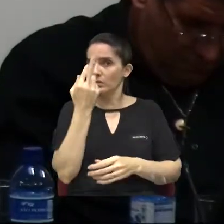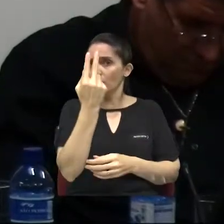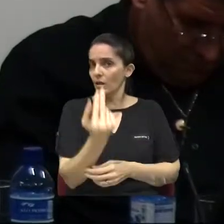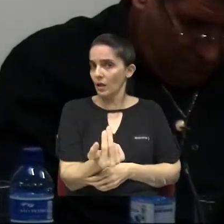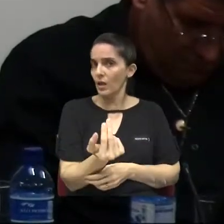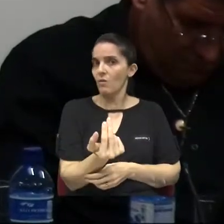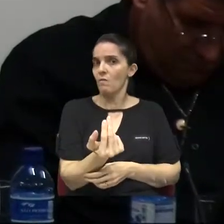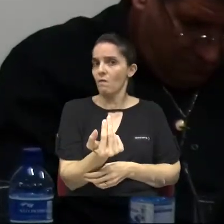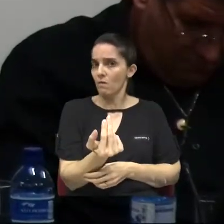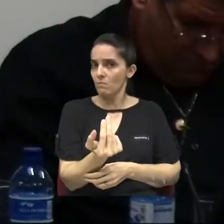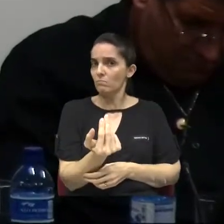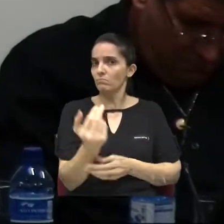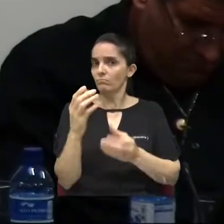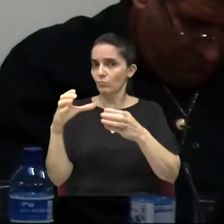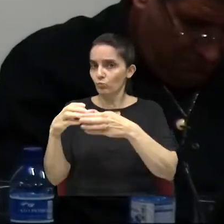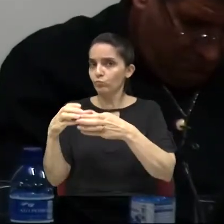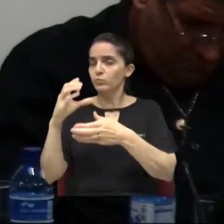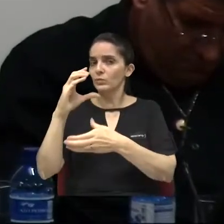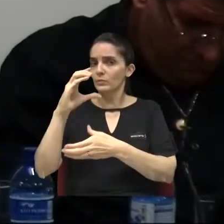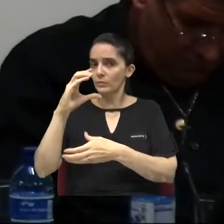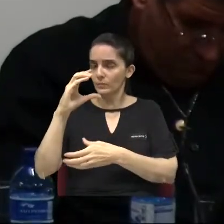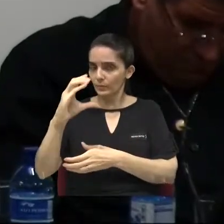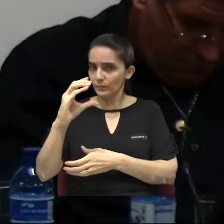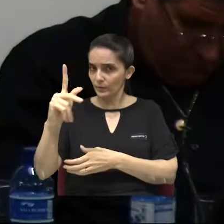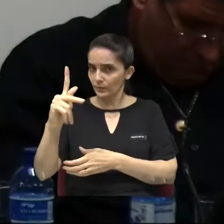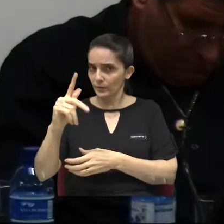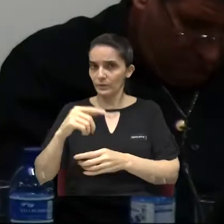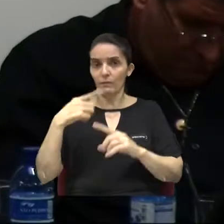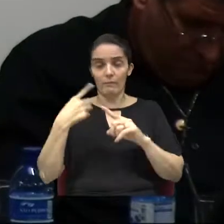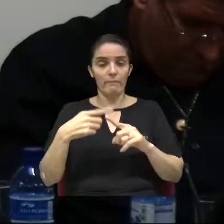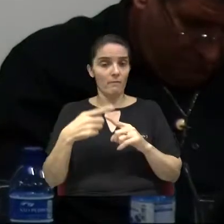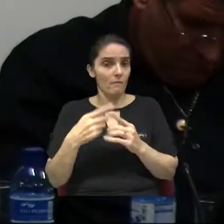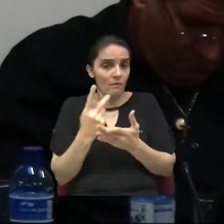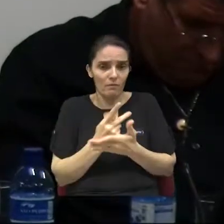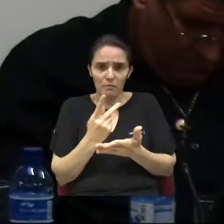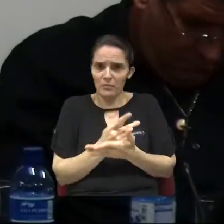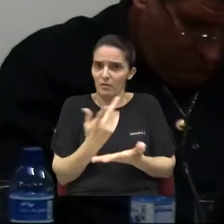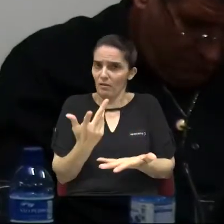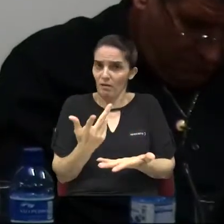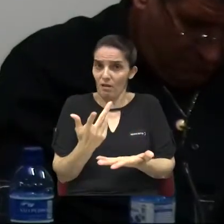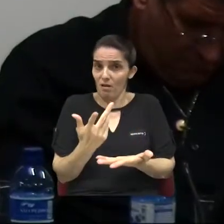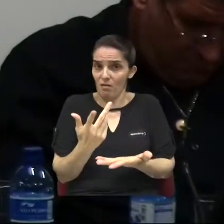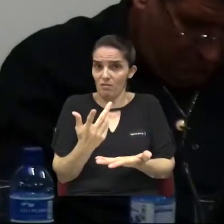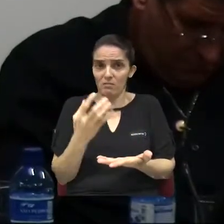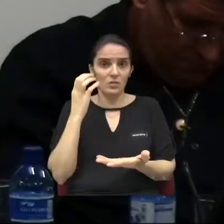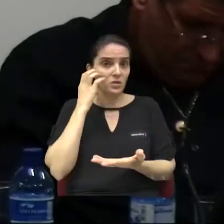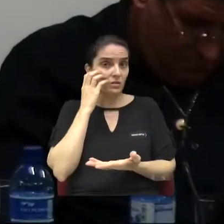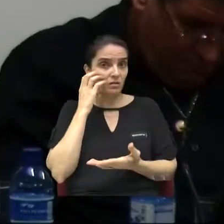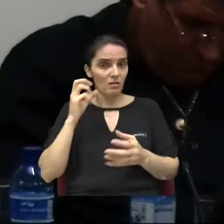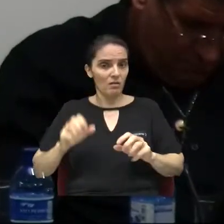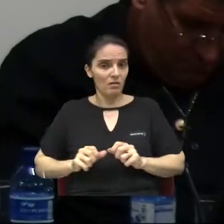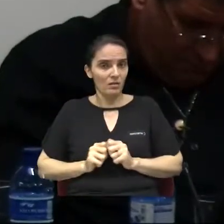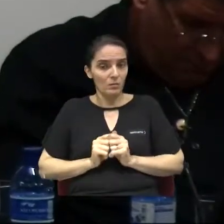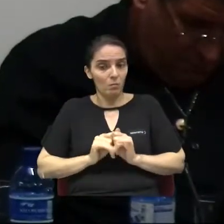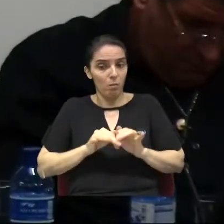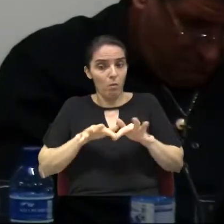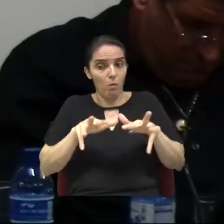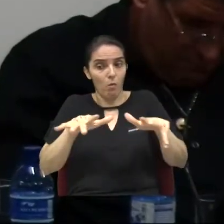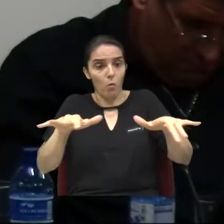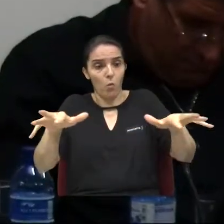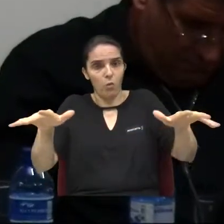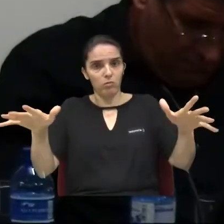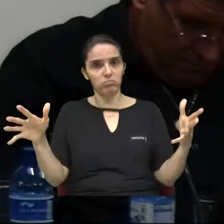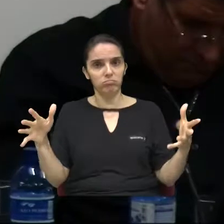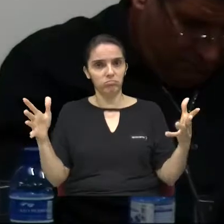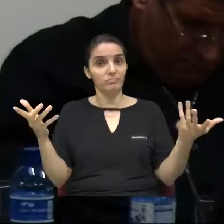de abertura à comissão processante. Porque o decoro parlamentar, doutor Marcelo Rossi, ele é amplo, muito